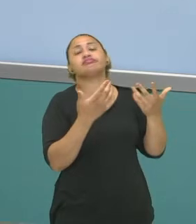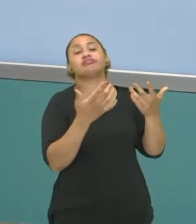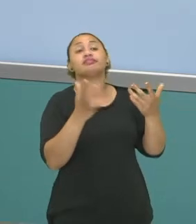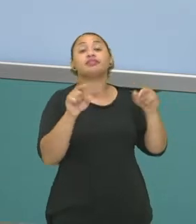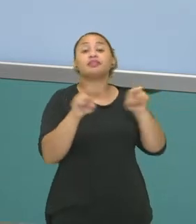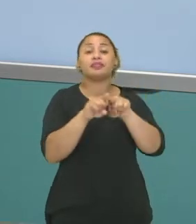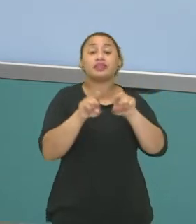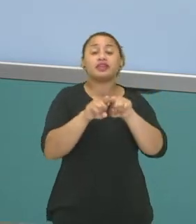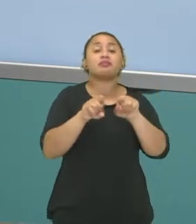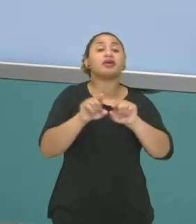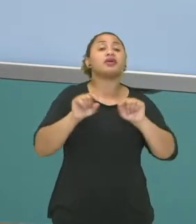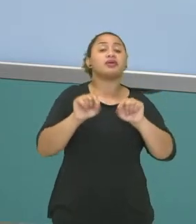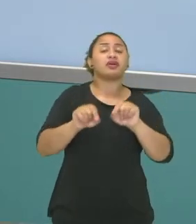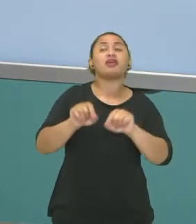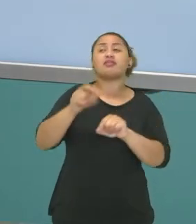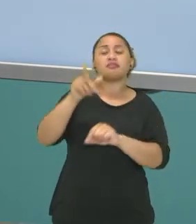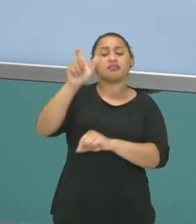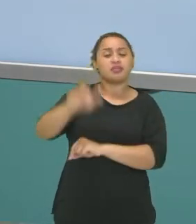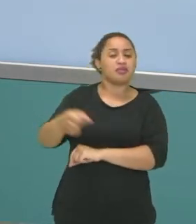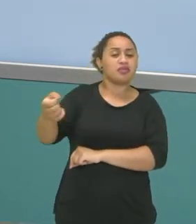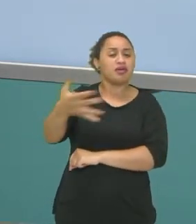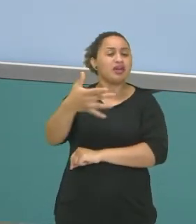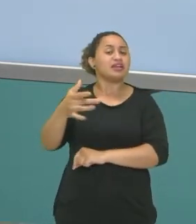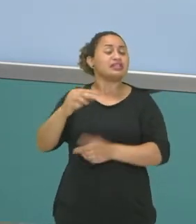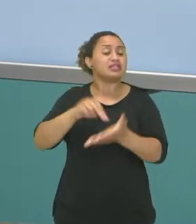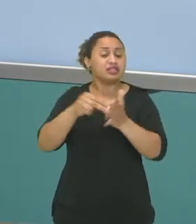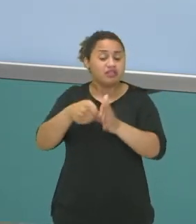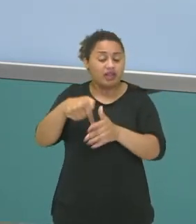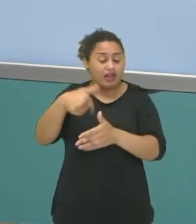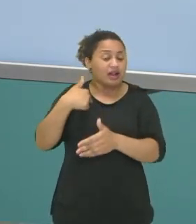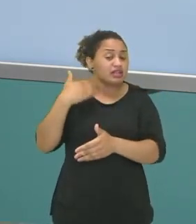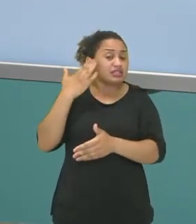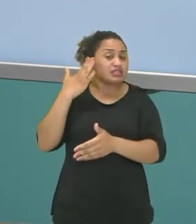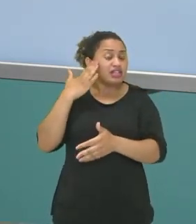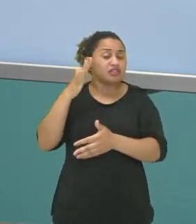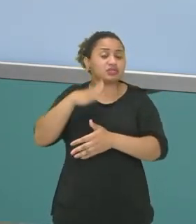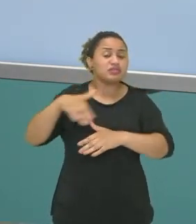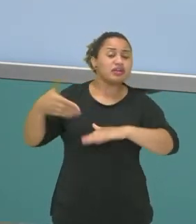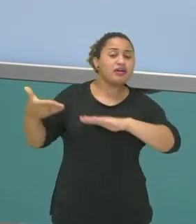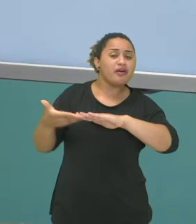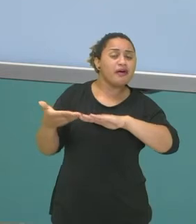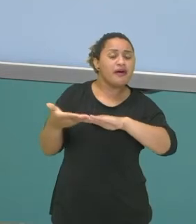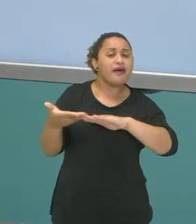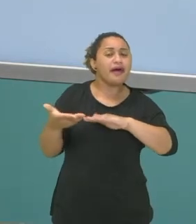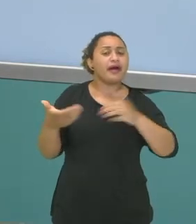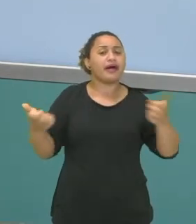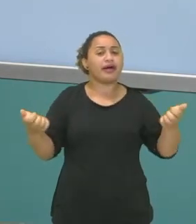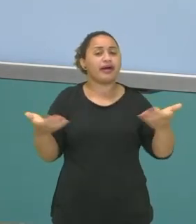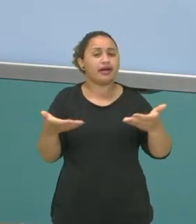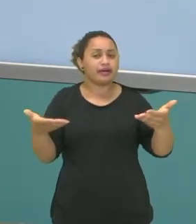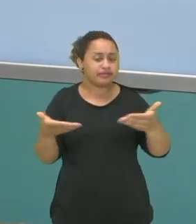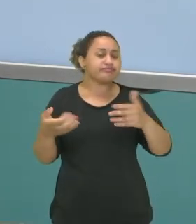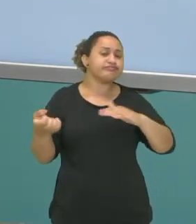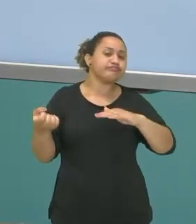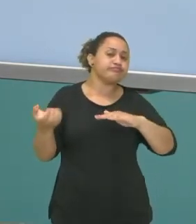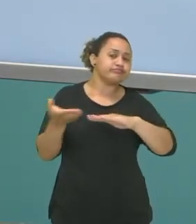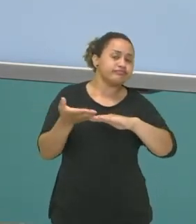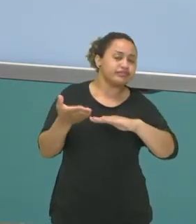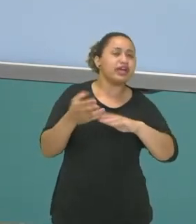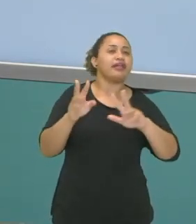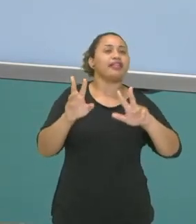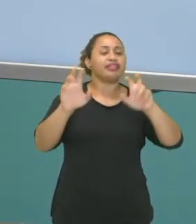tempo, quando dizemos que alguém é moderno, queremos dizer que ela é atual, que ela está atualizada nos assuntos tanto da política,